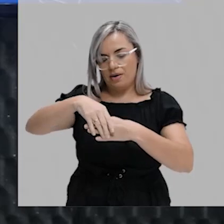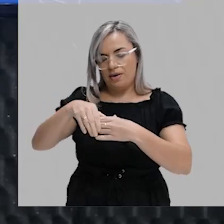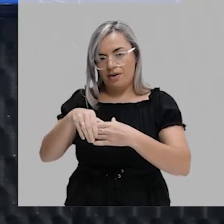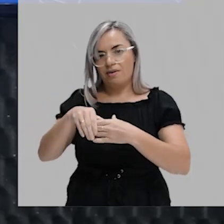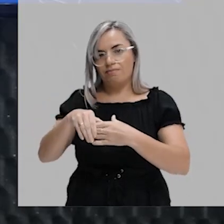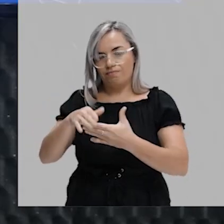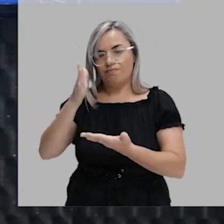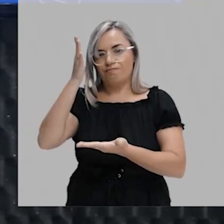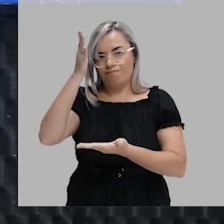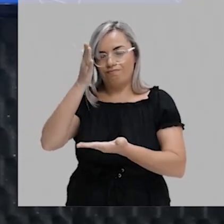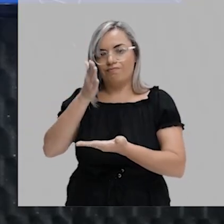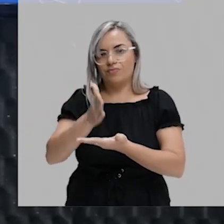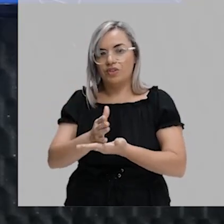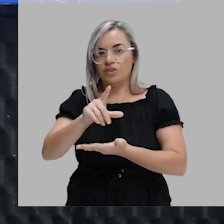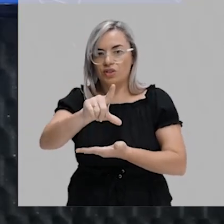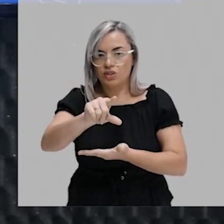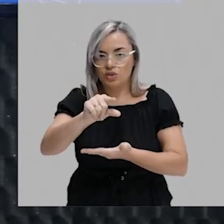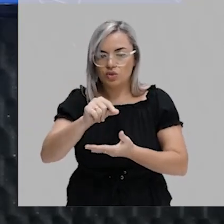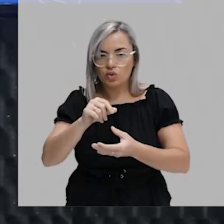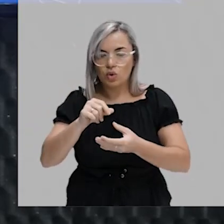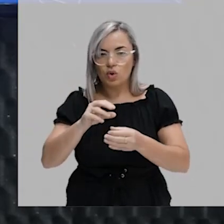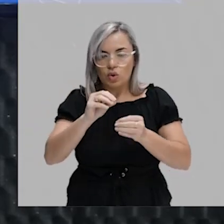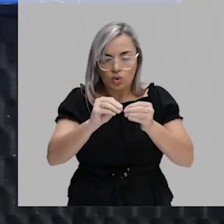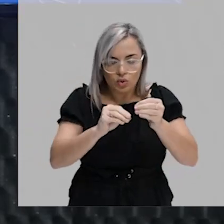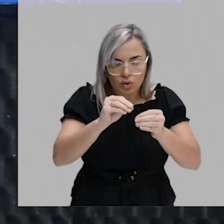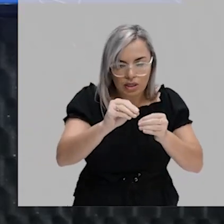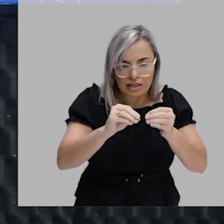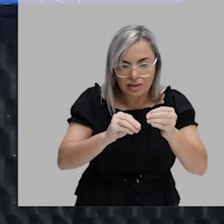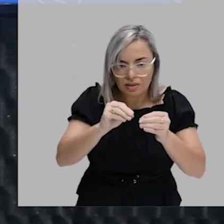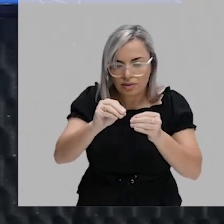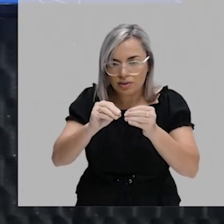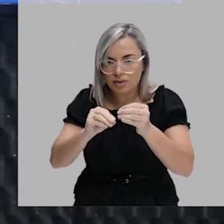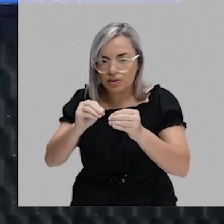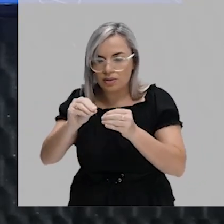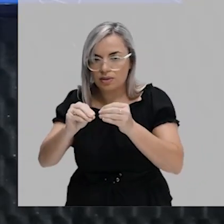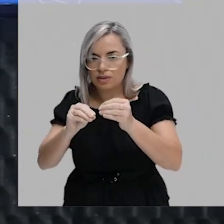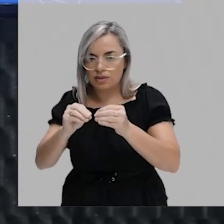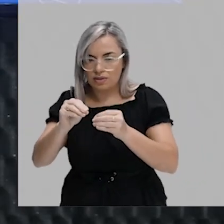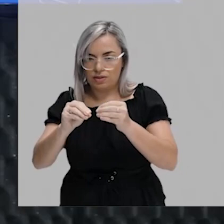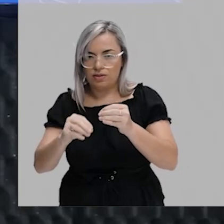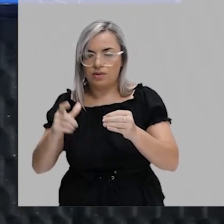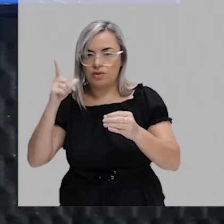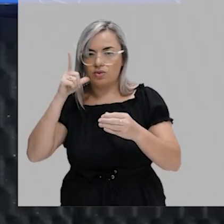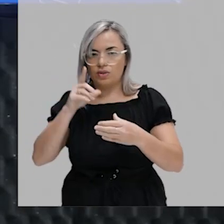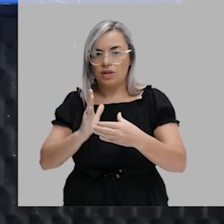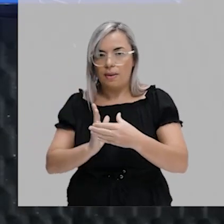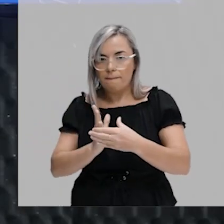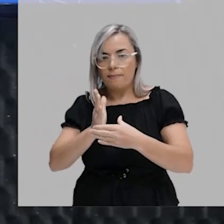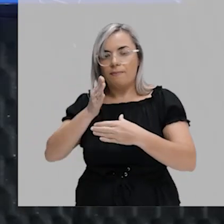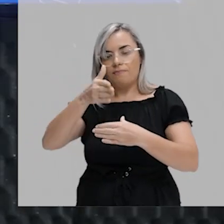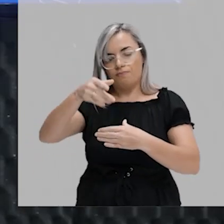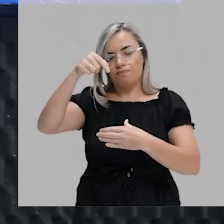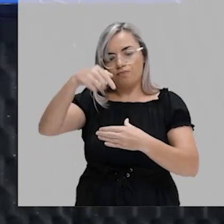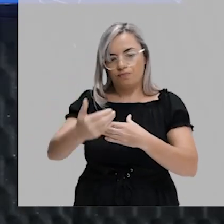membrana que seleciona algumas partículas, deixa que algumas partículas consigam atravessar por meio dela. Aqui nessa